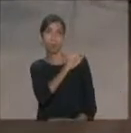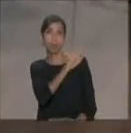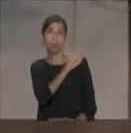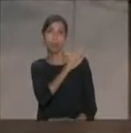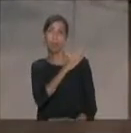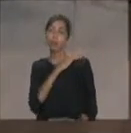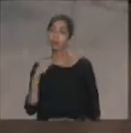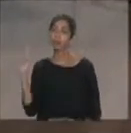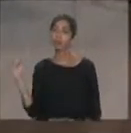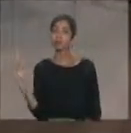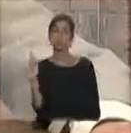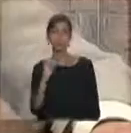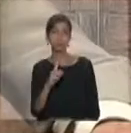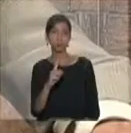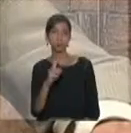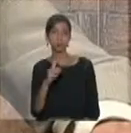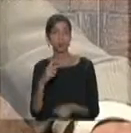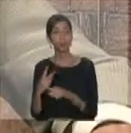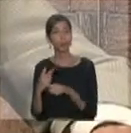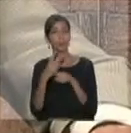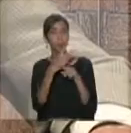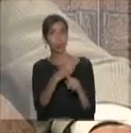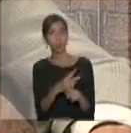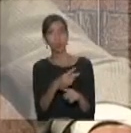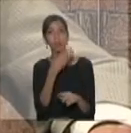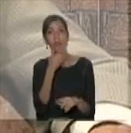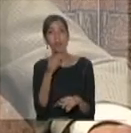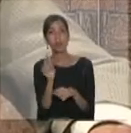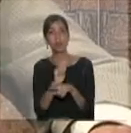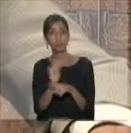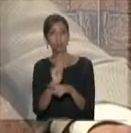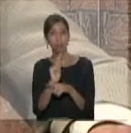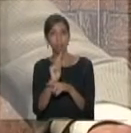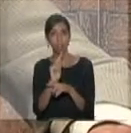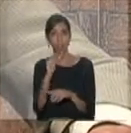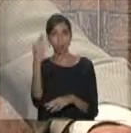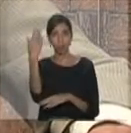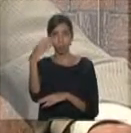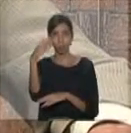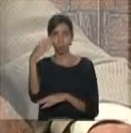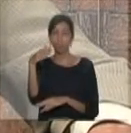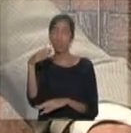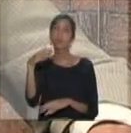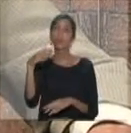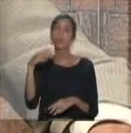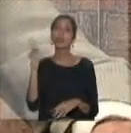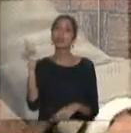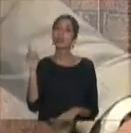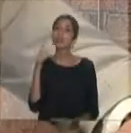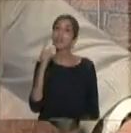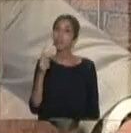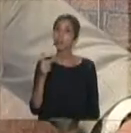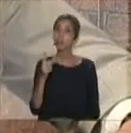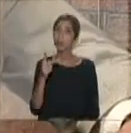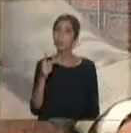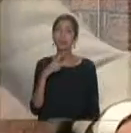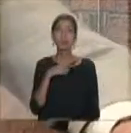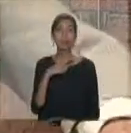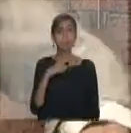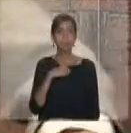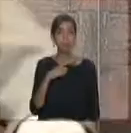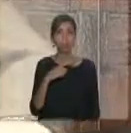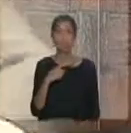coronel apareceu lá, foi procurar o gerente do hotel, e o gerente disse, olha, temos